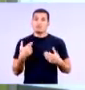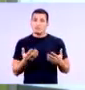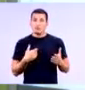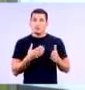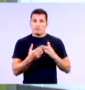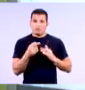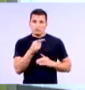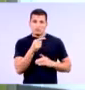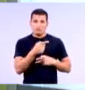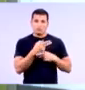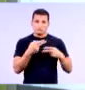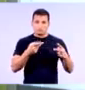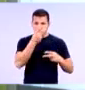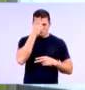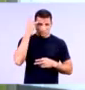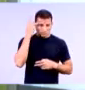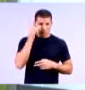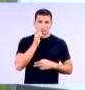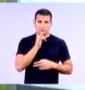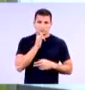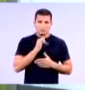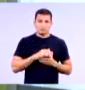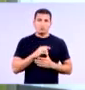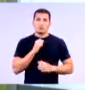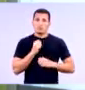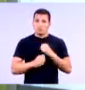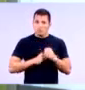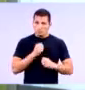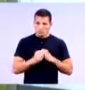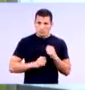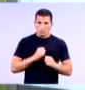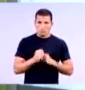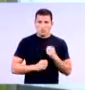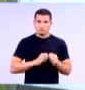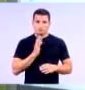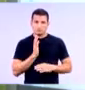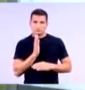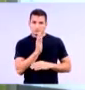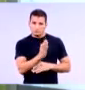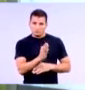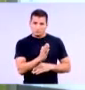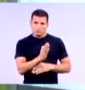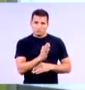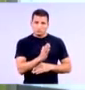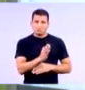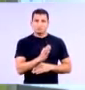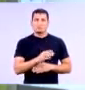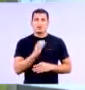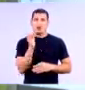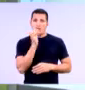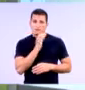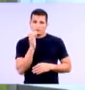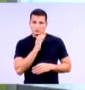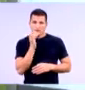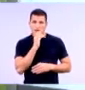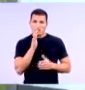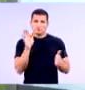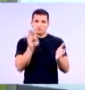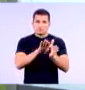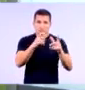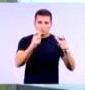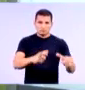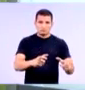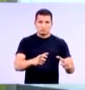aquele objeto, pessoa, por exemplo, olha, corra numa determinada direção, numa determinada velocidade até chegar em um determinado